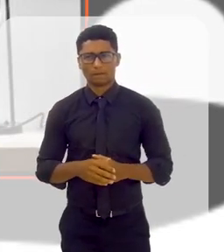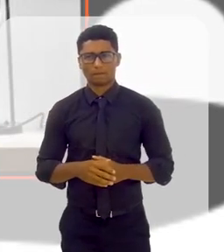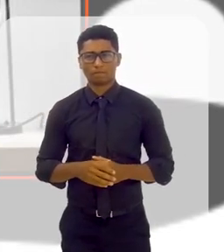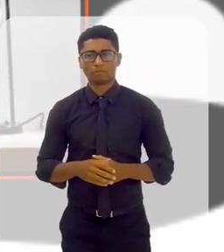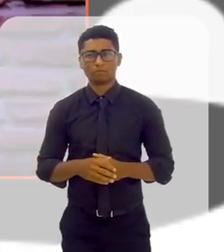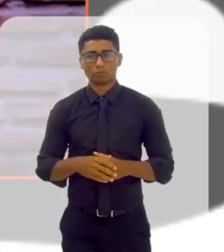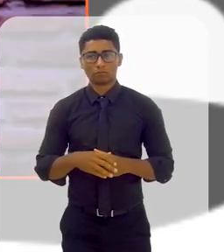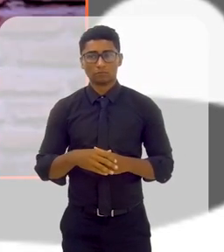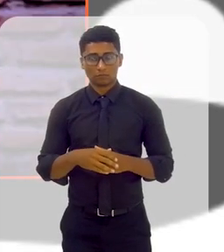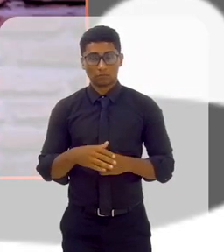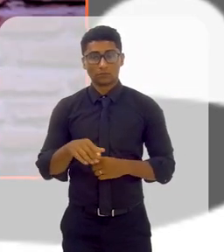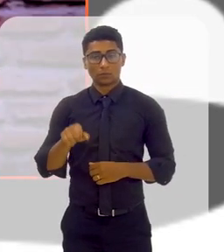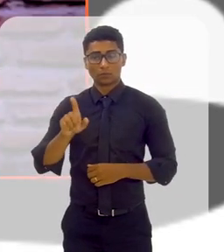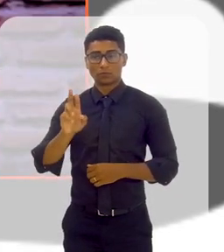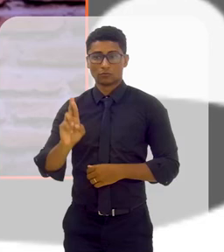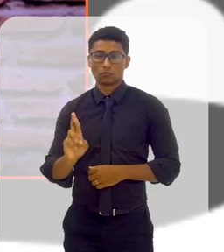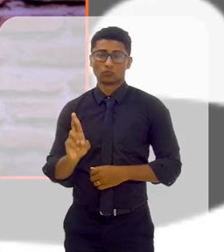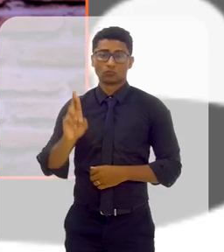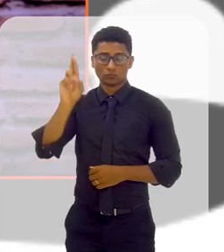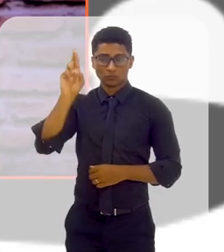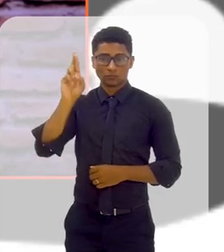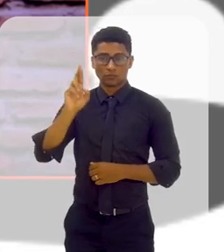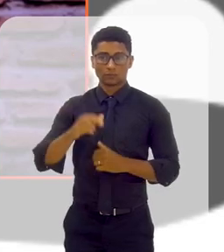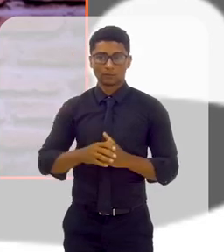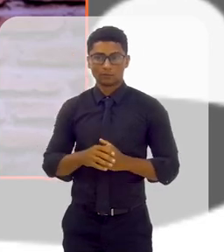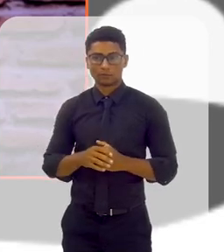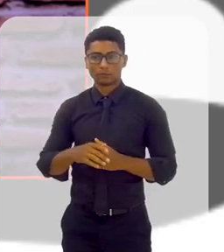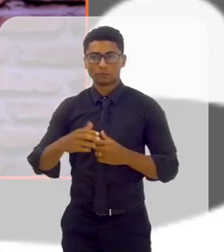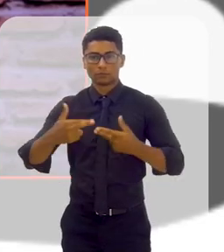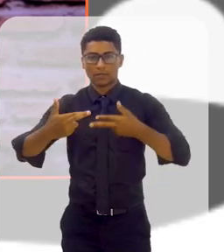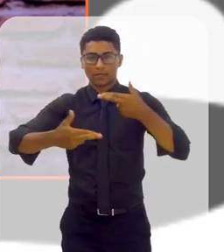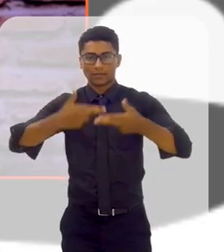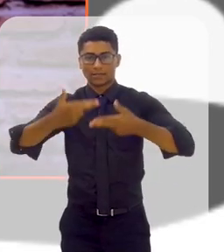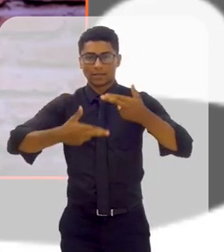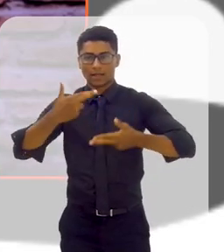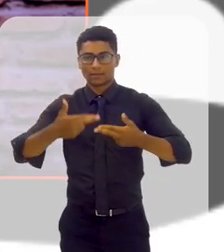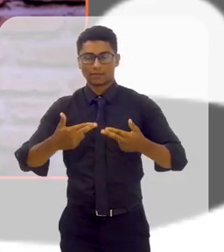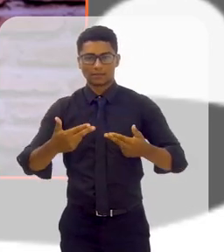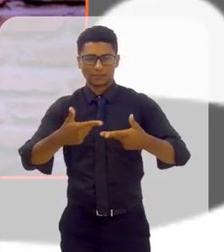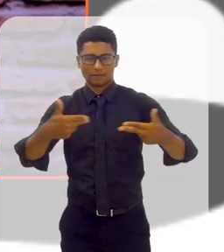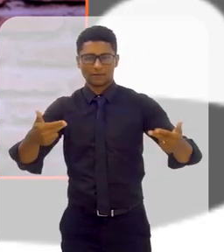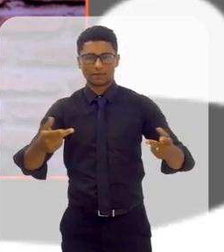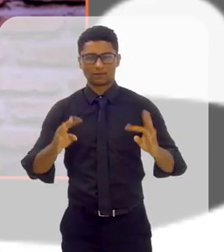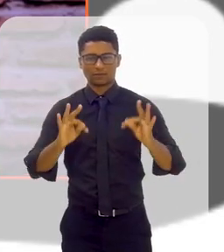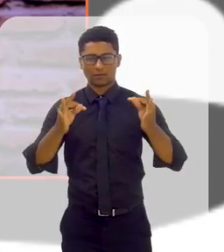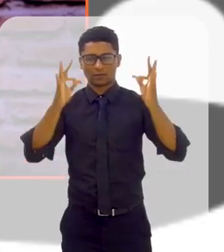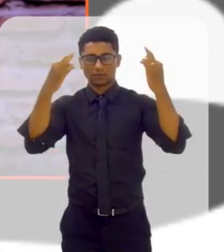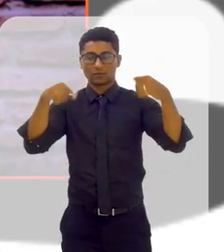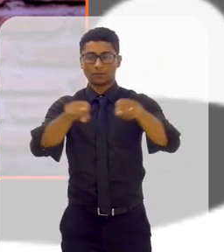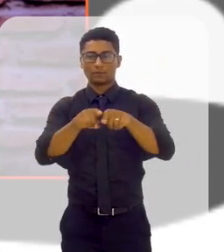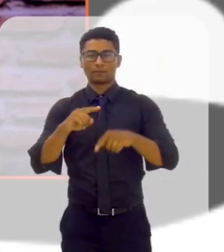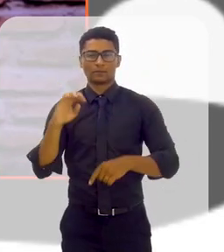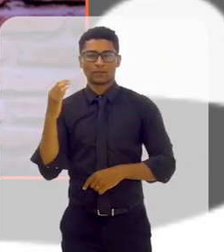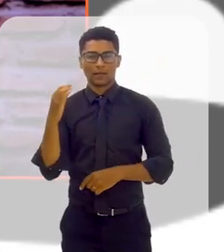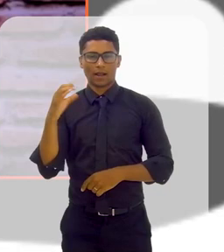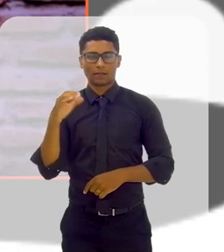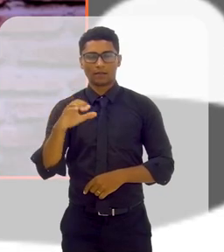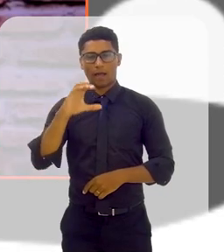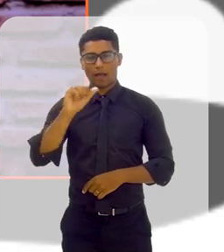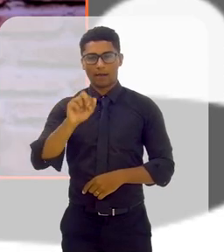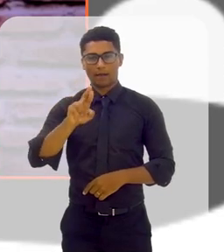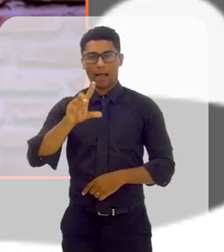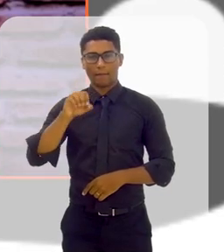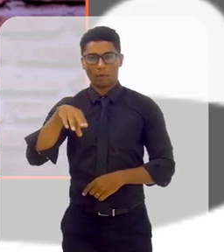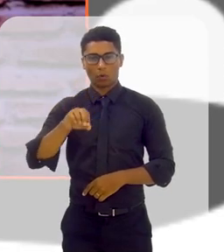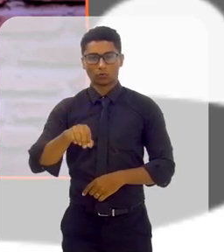original é do acionista majoritário no âmbito de reciclagem de eletrônicos com geração de crédito agora essa ideia